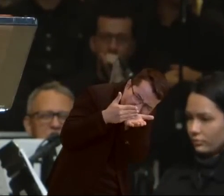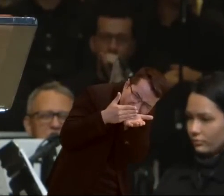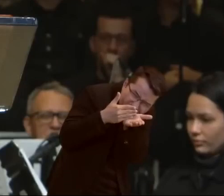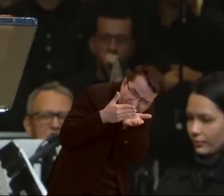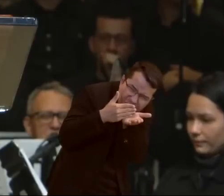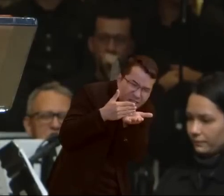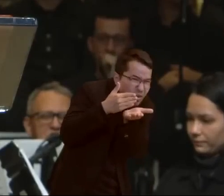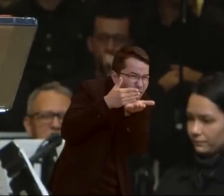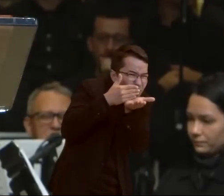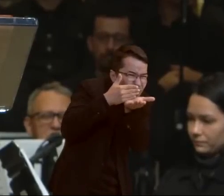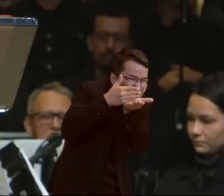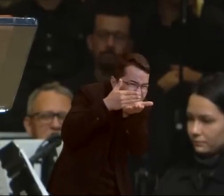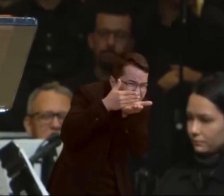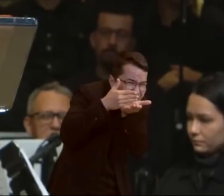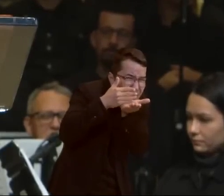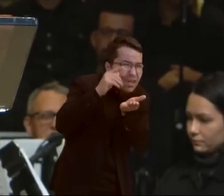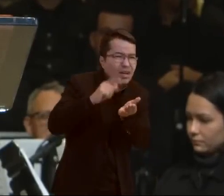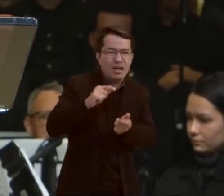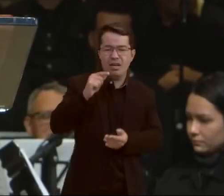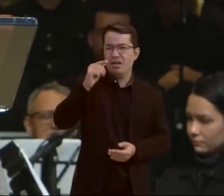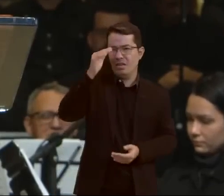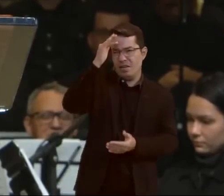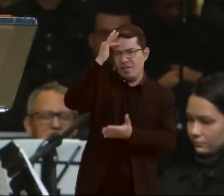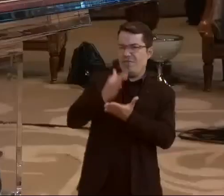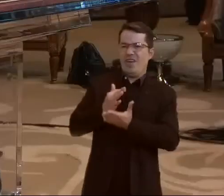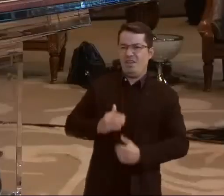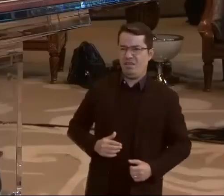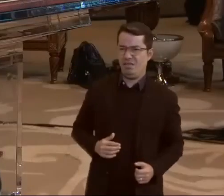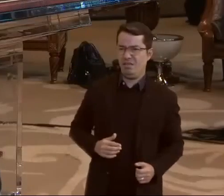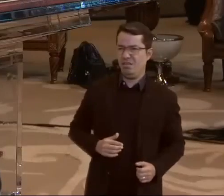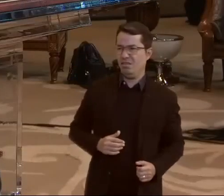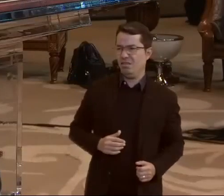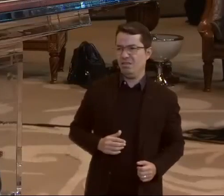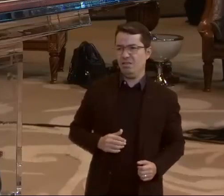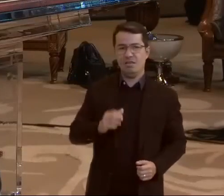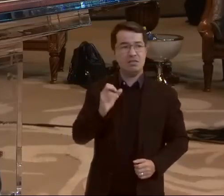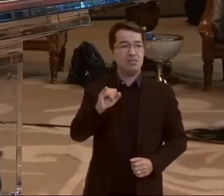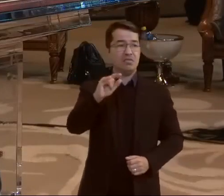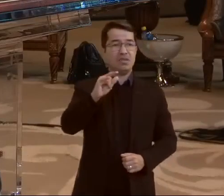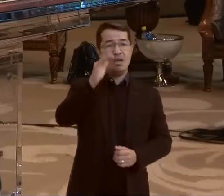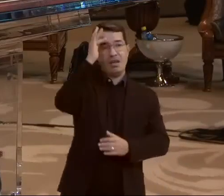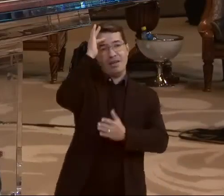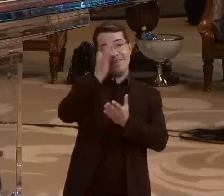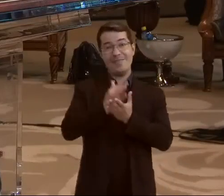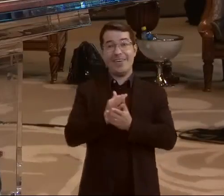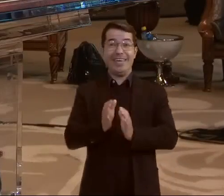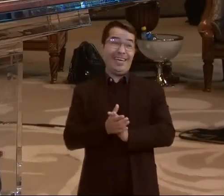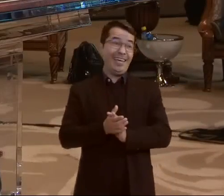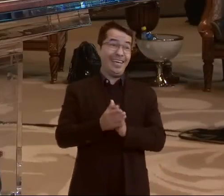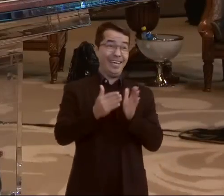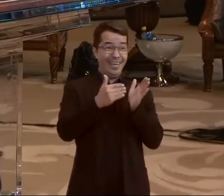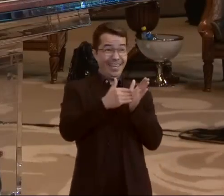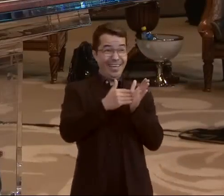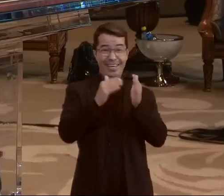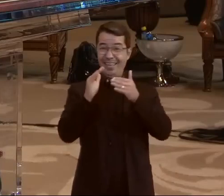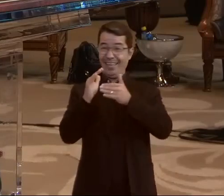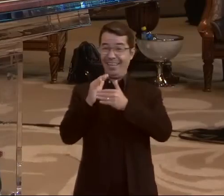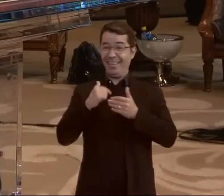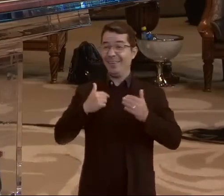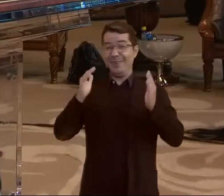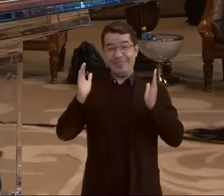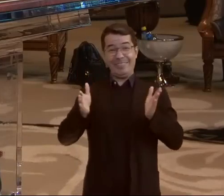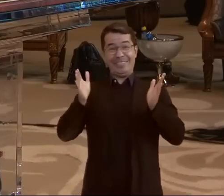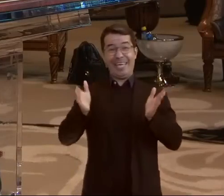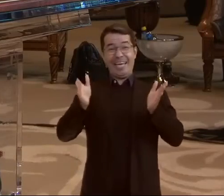que desenvolver a sua fé. Não se conforme com a fé que você já tem no